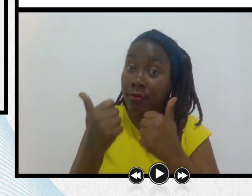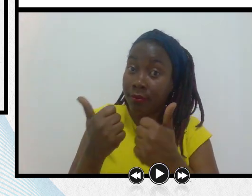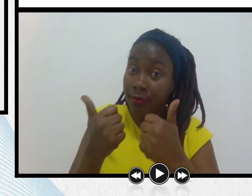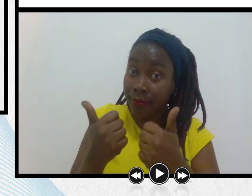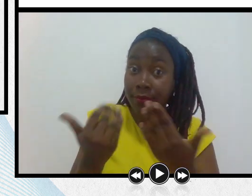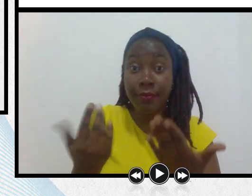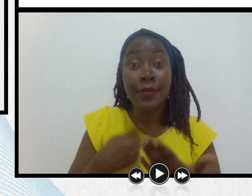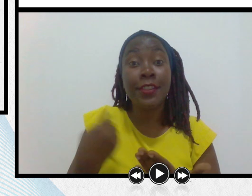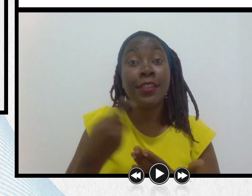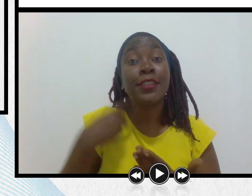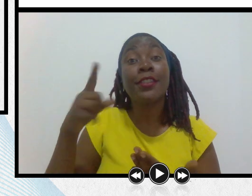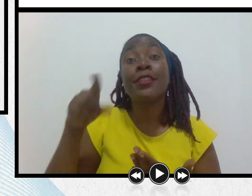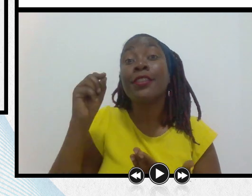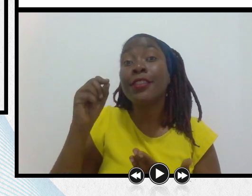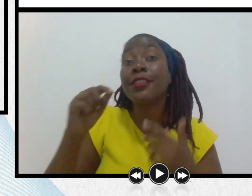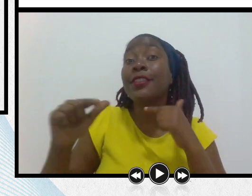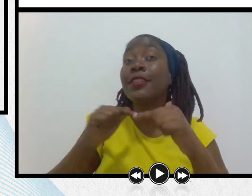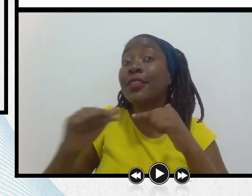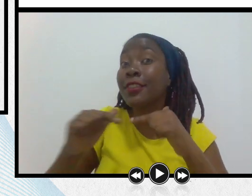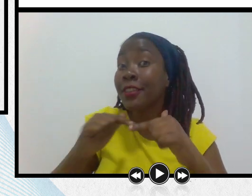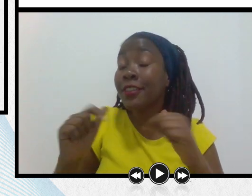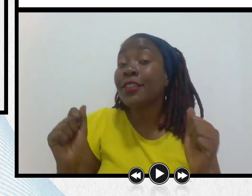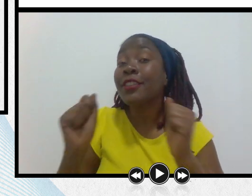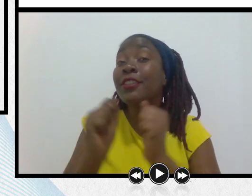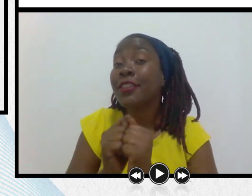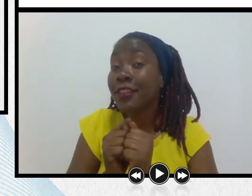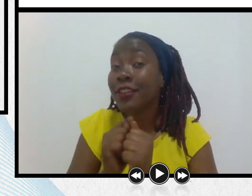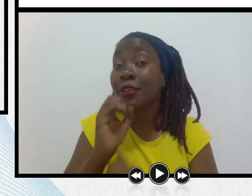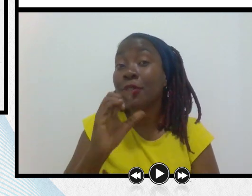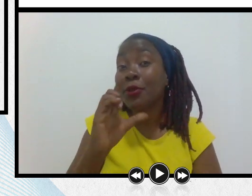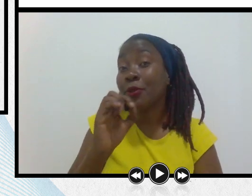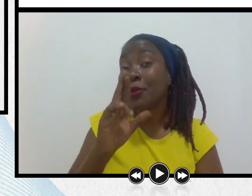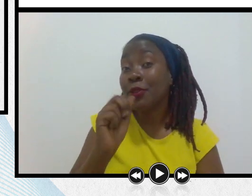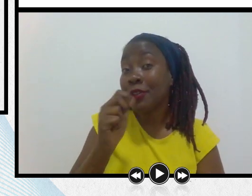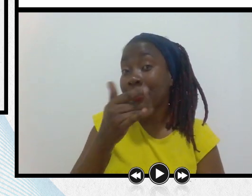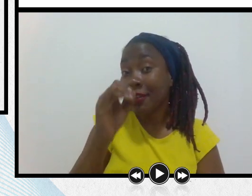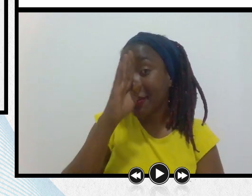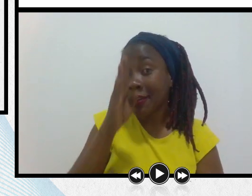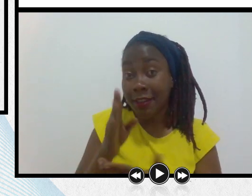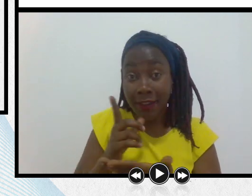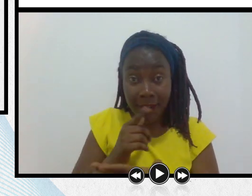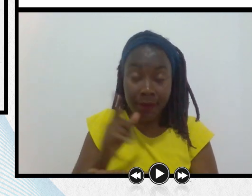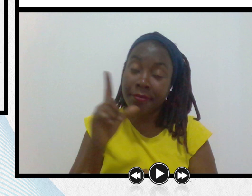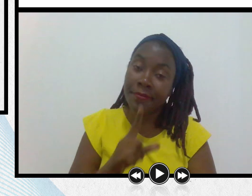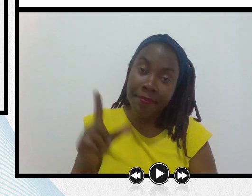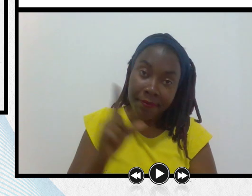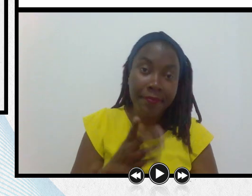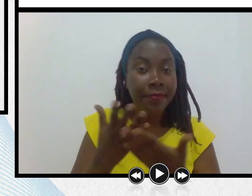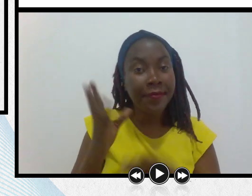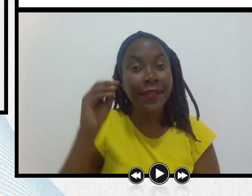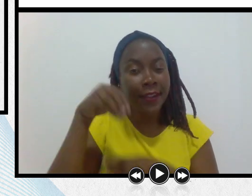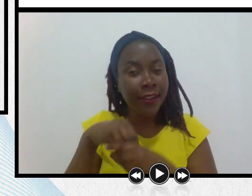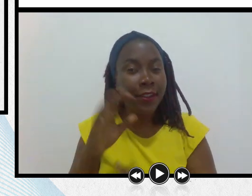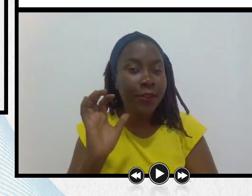bem, então a gente trabalha com a cloração direto dessa água. Óbvio, né? Dentro